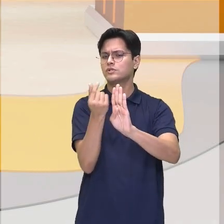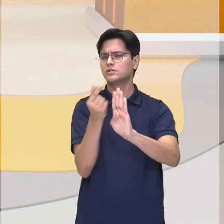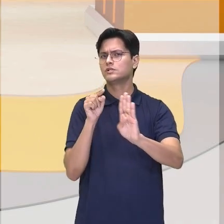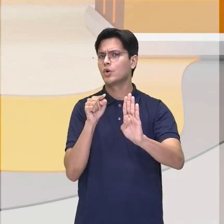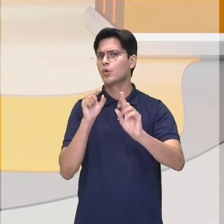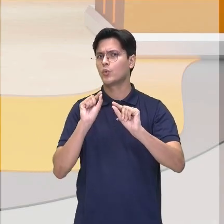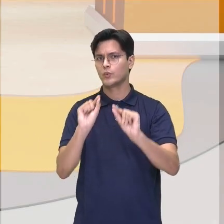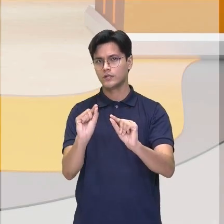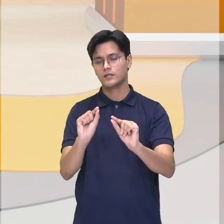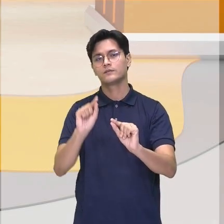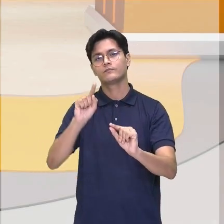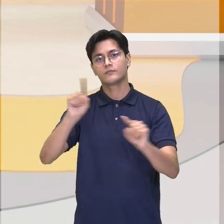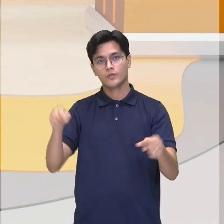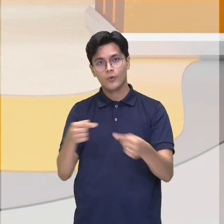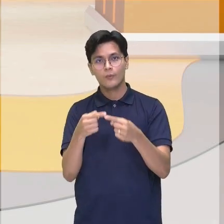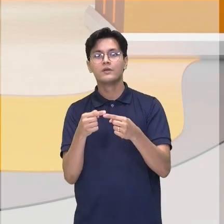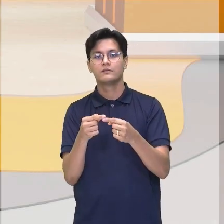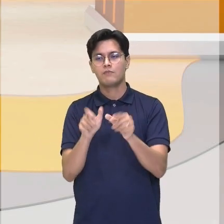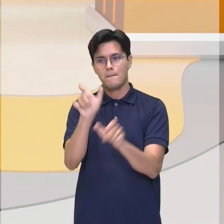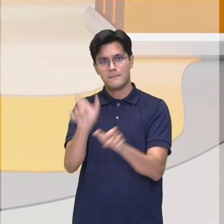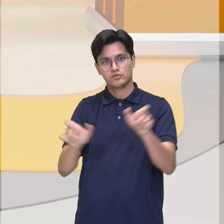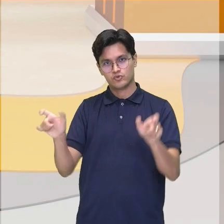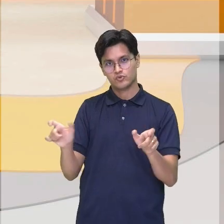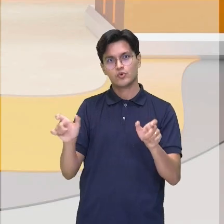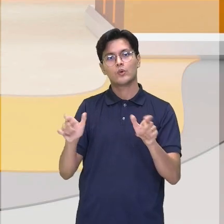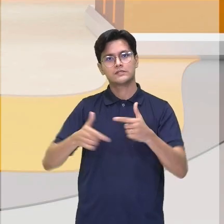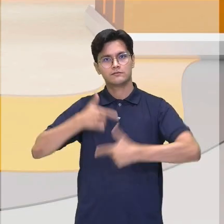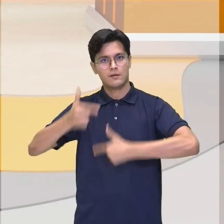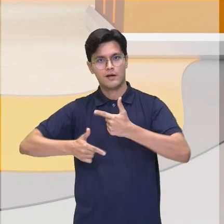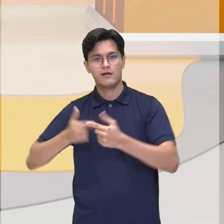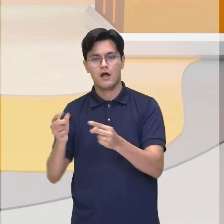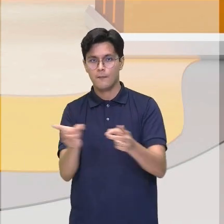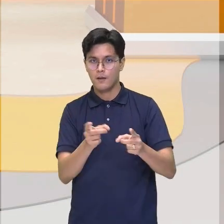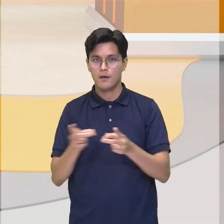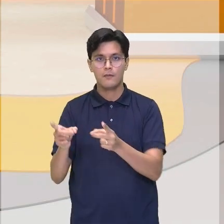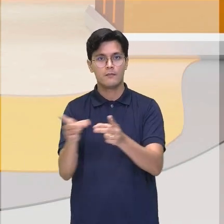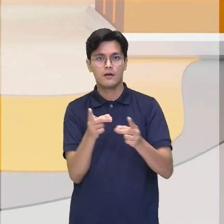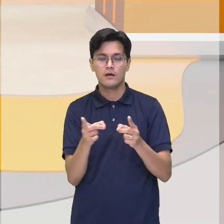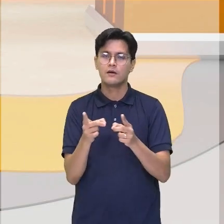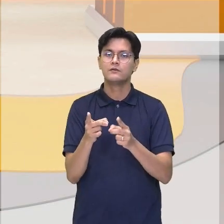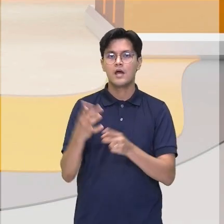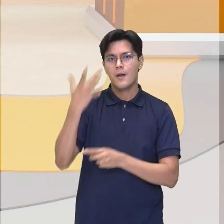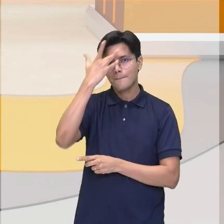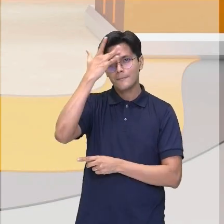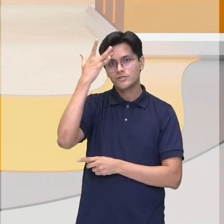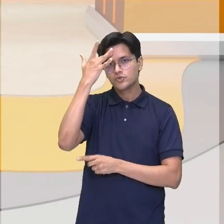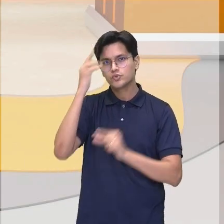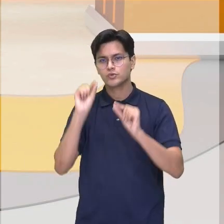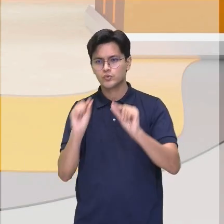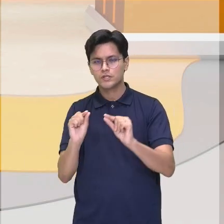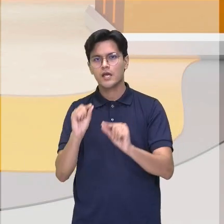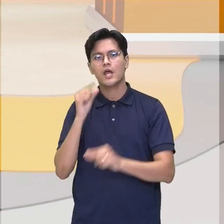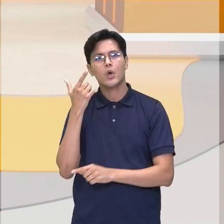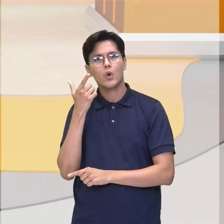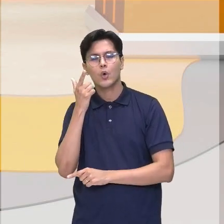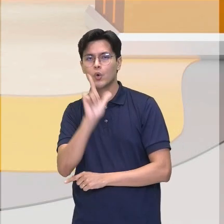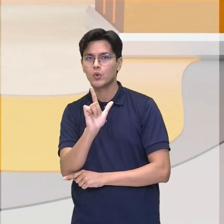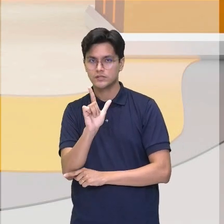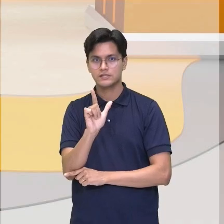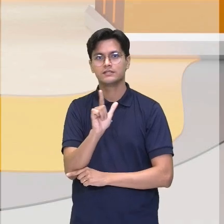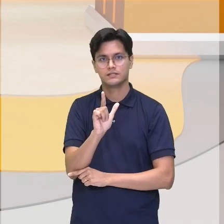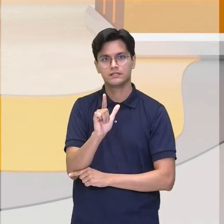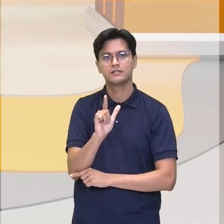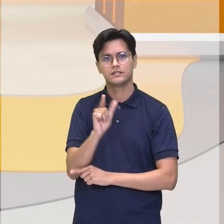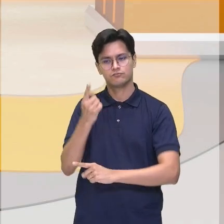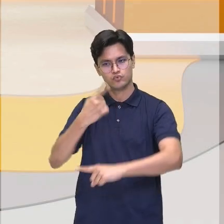era justamente os comerciantes, eram aquelas pessoas que estavam ali conseguindo se erguer e